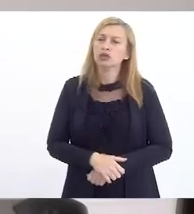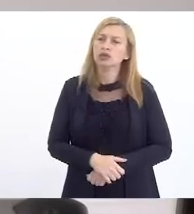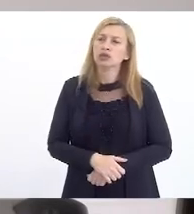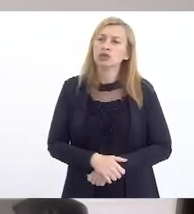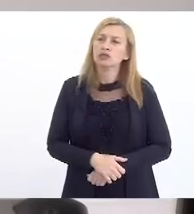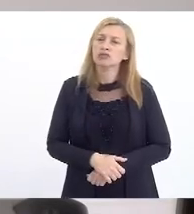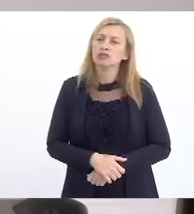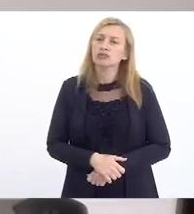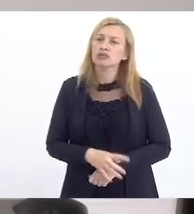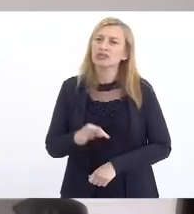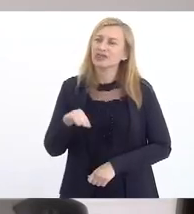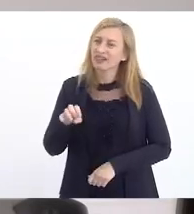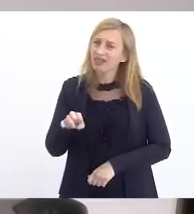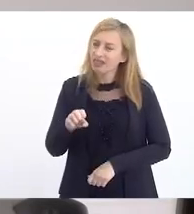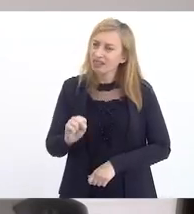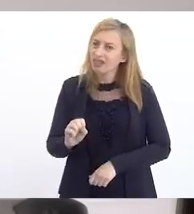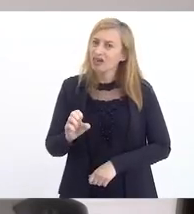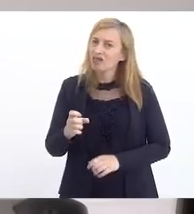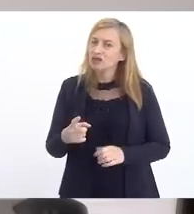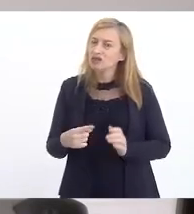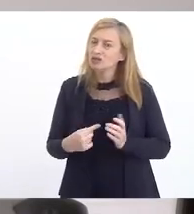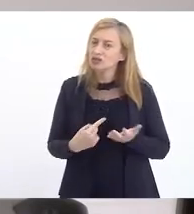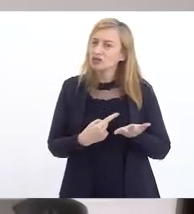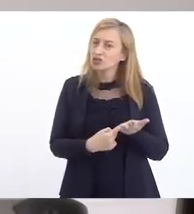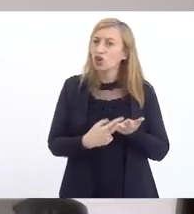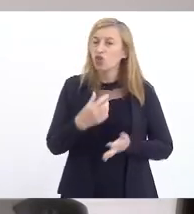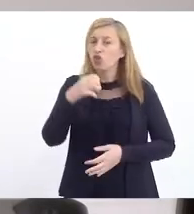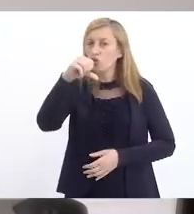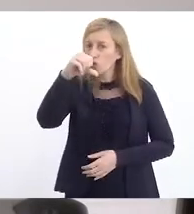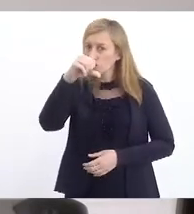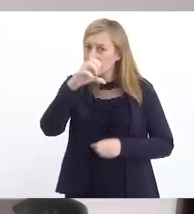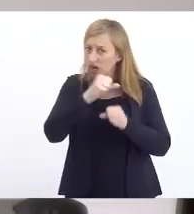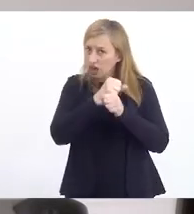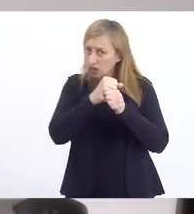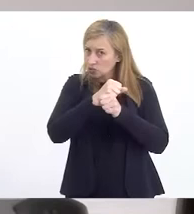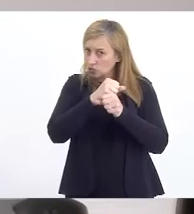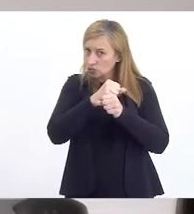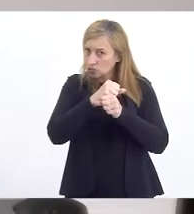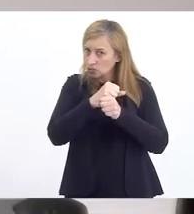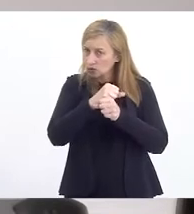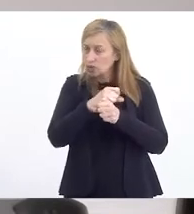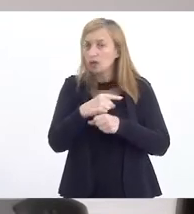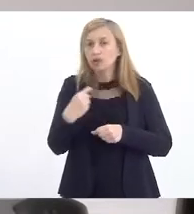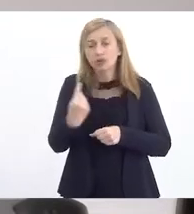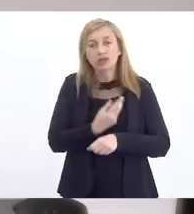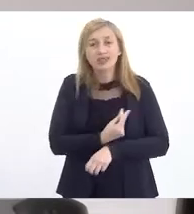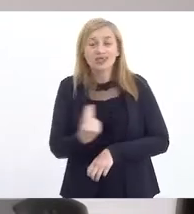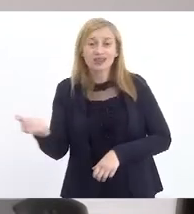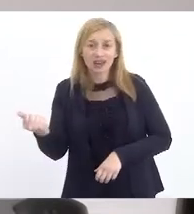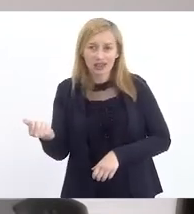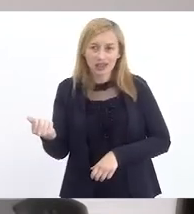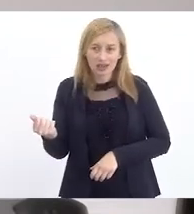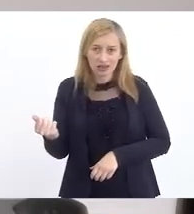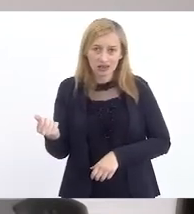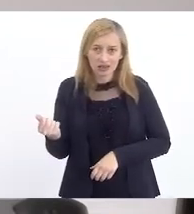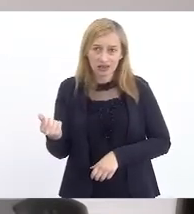em tese, vai nos dar 9 anos, só em tese, para a gente sair da guilhotina.